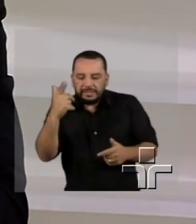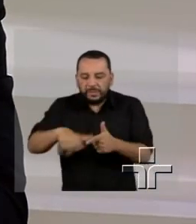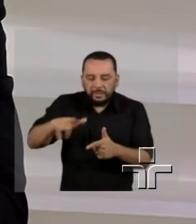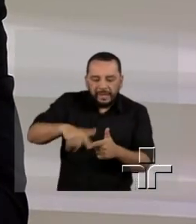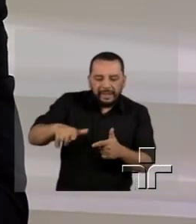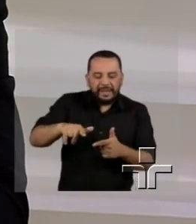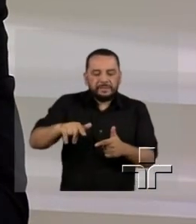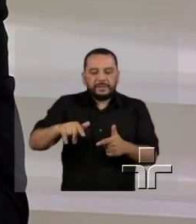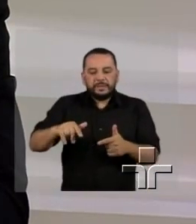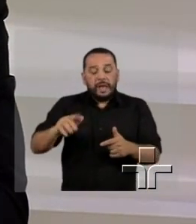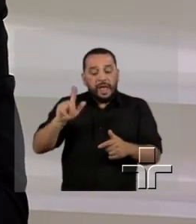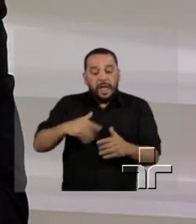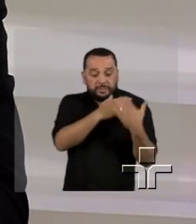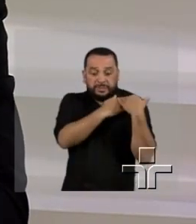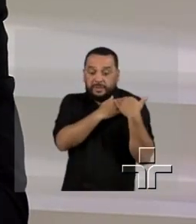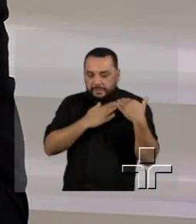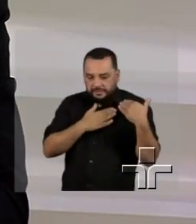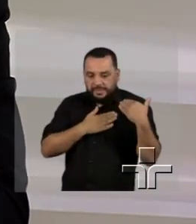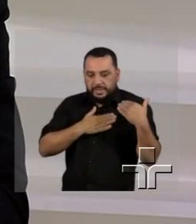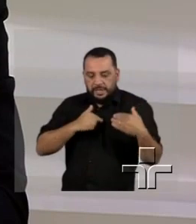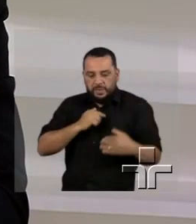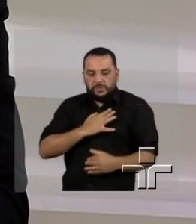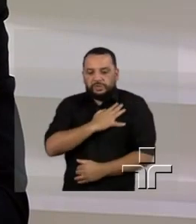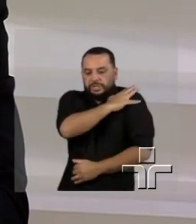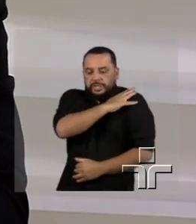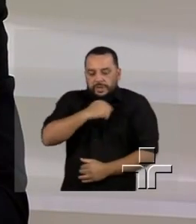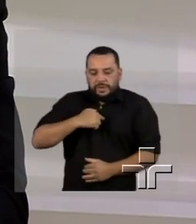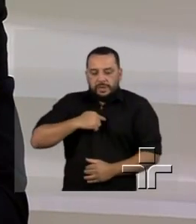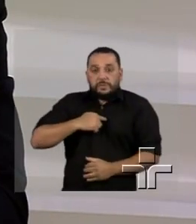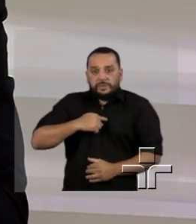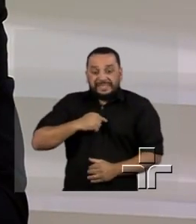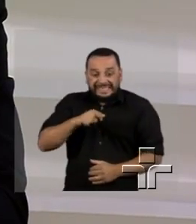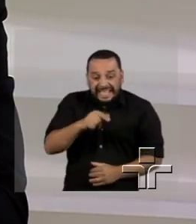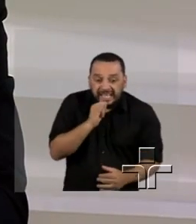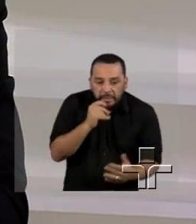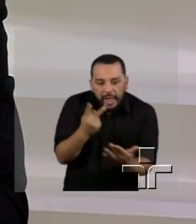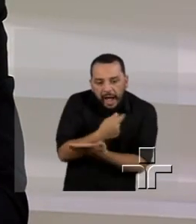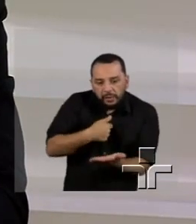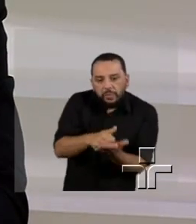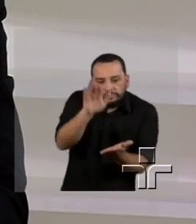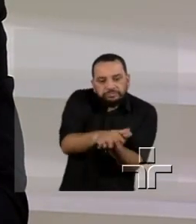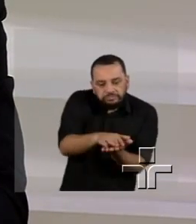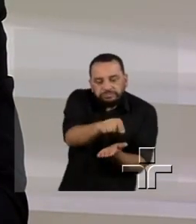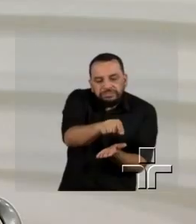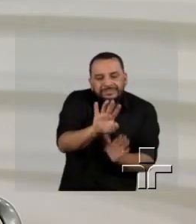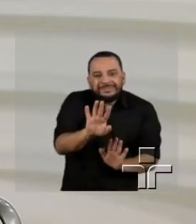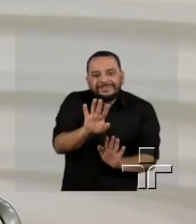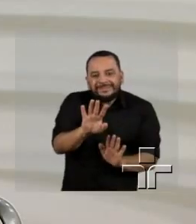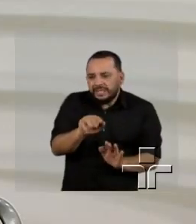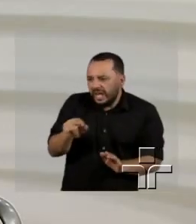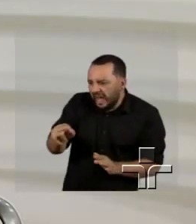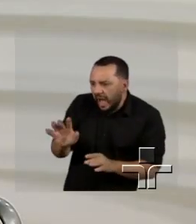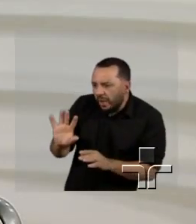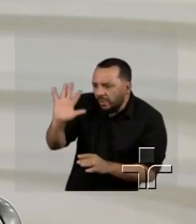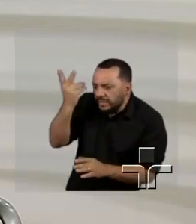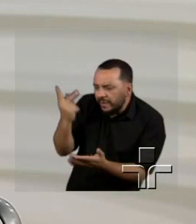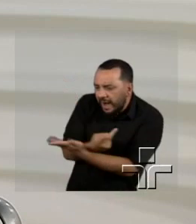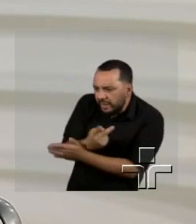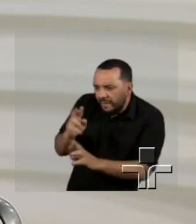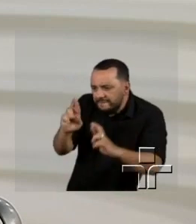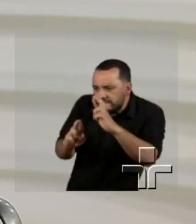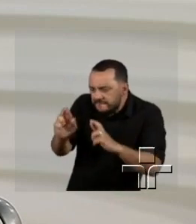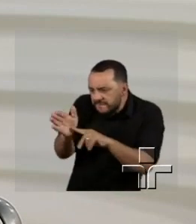nem os políticos. Não é bem assim, não. A gente está vendo aí o Congresso trabalhando, normal. Então, não tem problema. Marcelo. Agora, o que eu acho assim